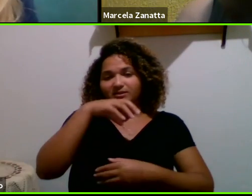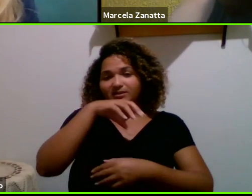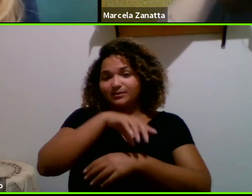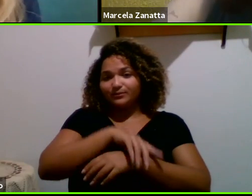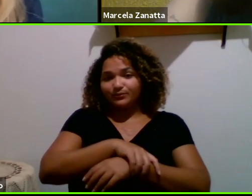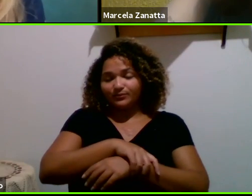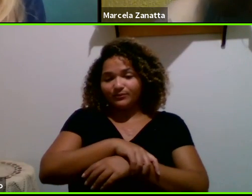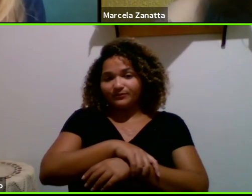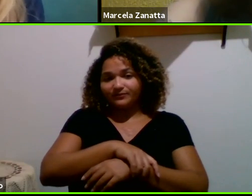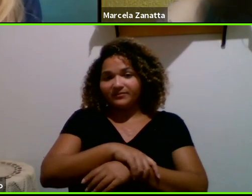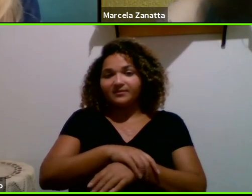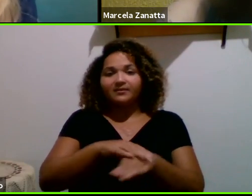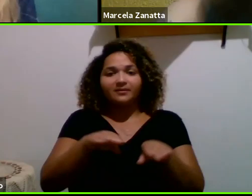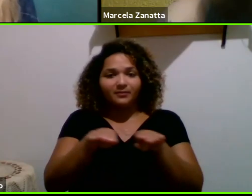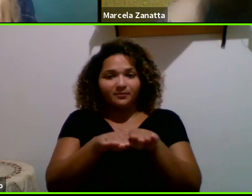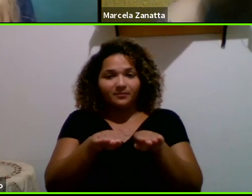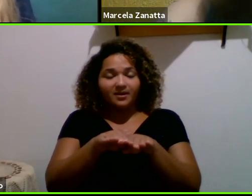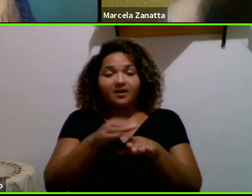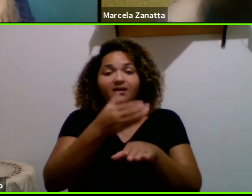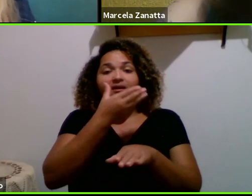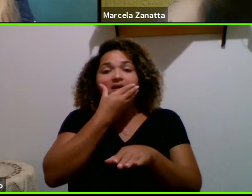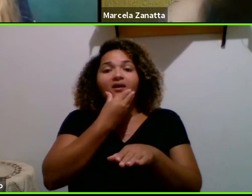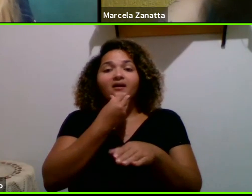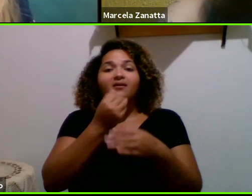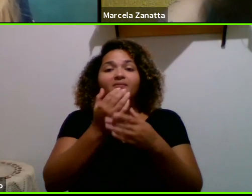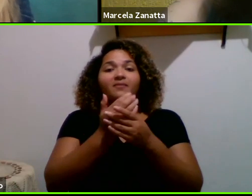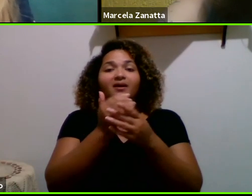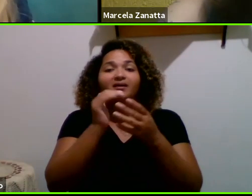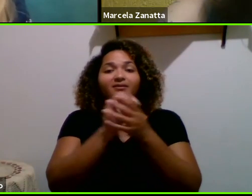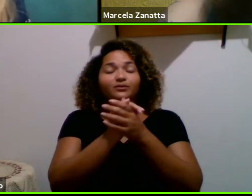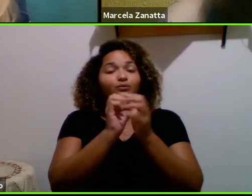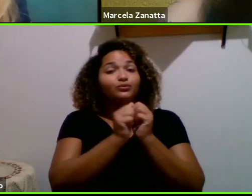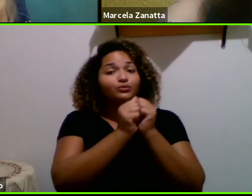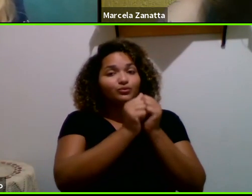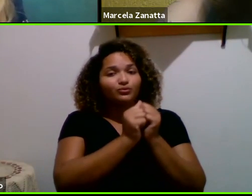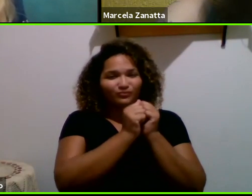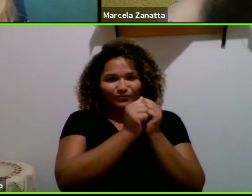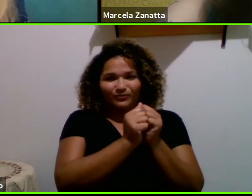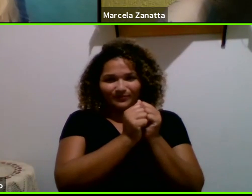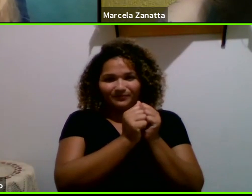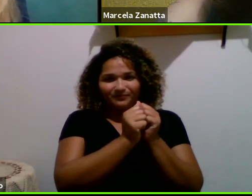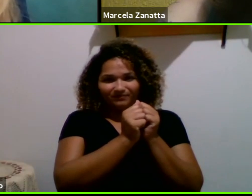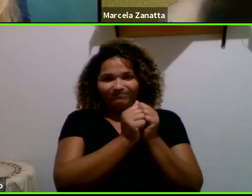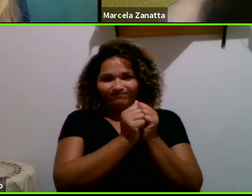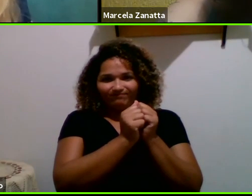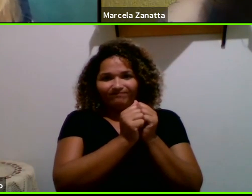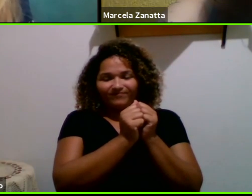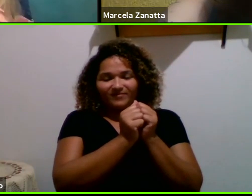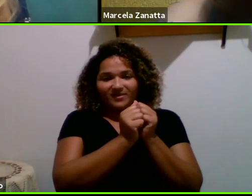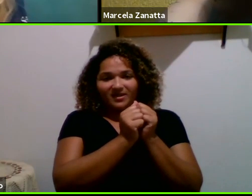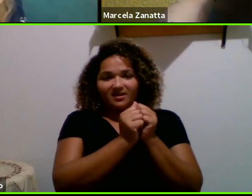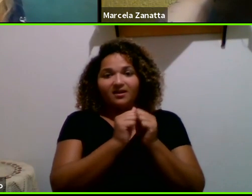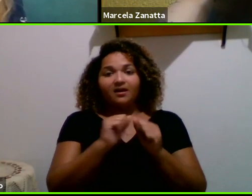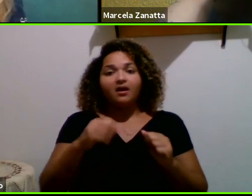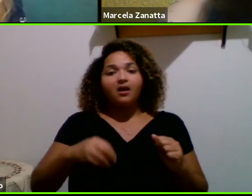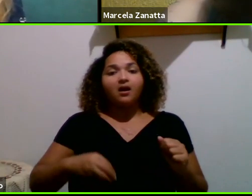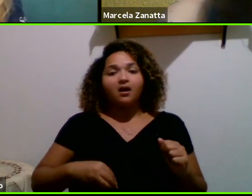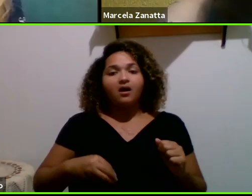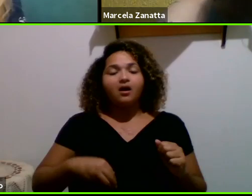houve segurança no monitoramento, a vigilância fetal foi feita, até mesmo